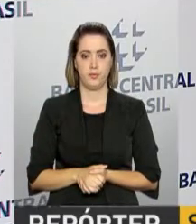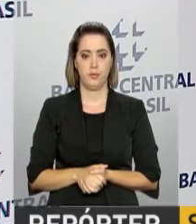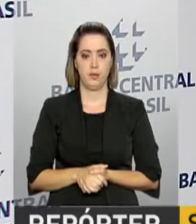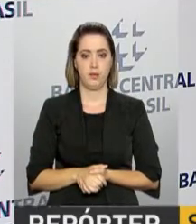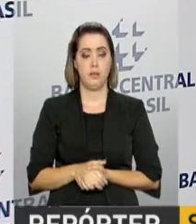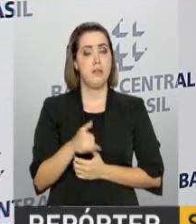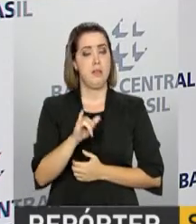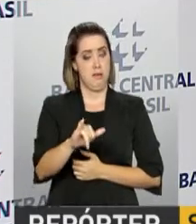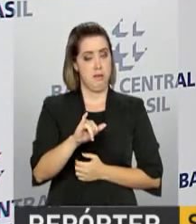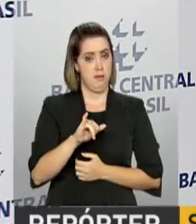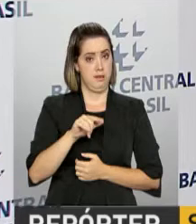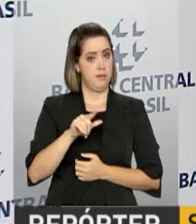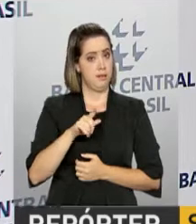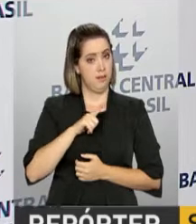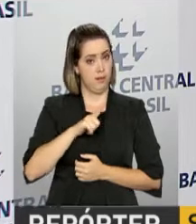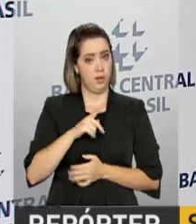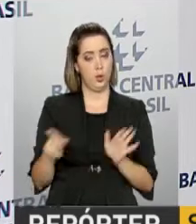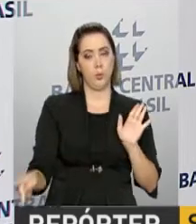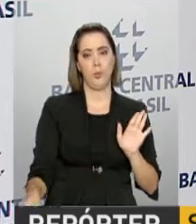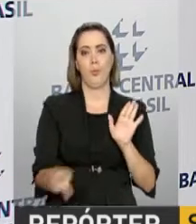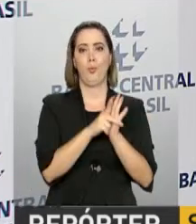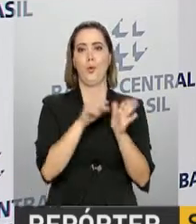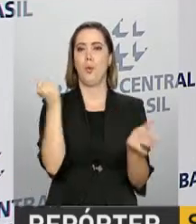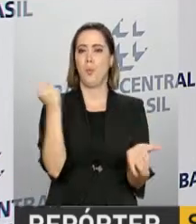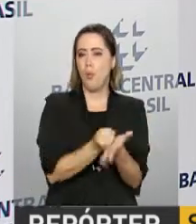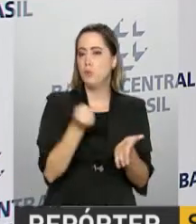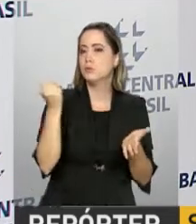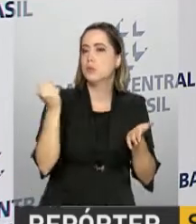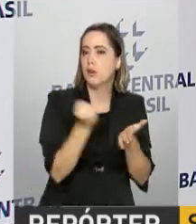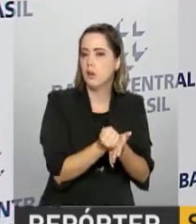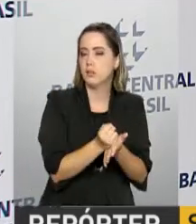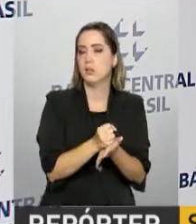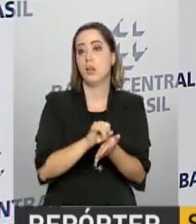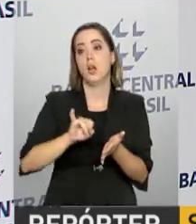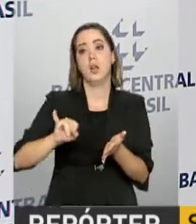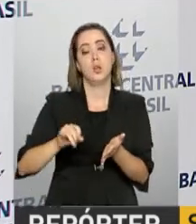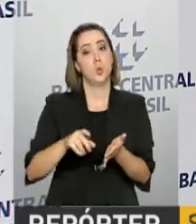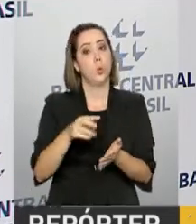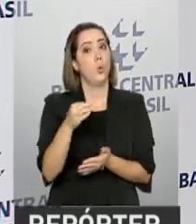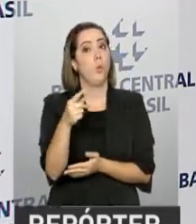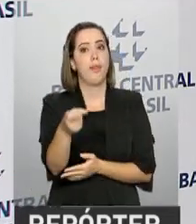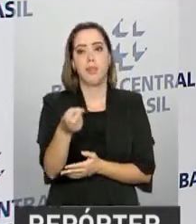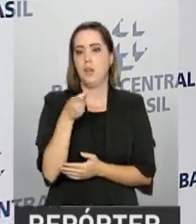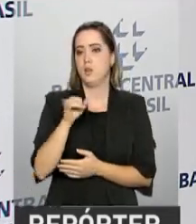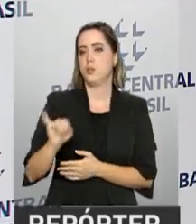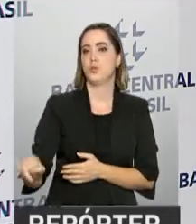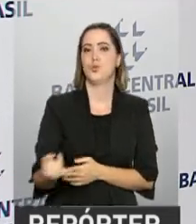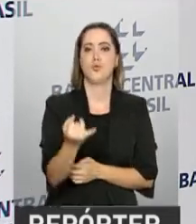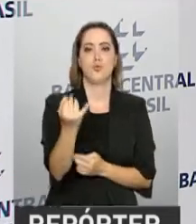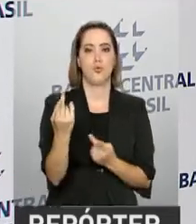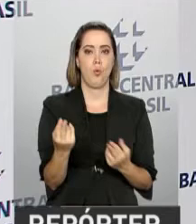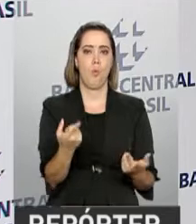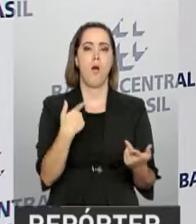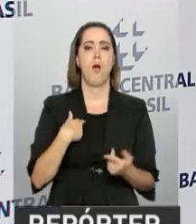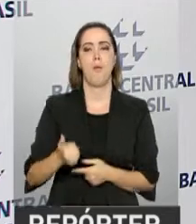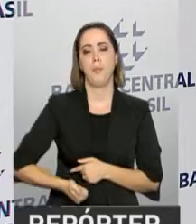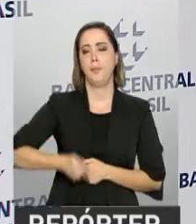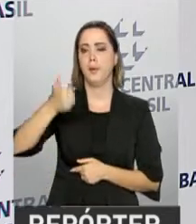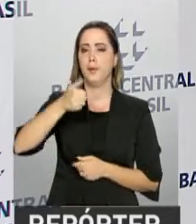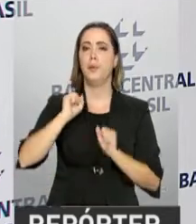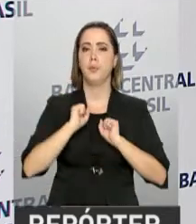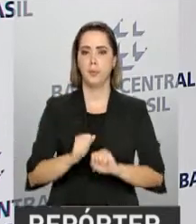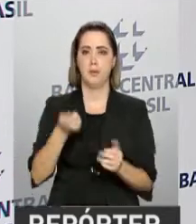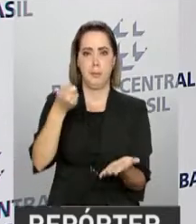próprio contrato prevendo que mesmo em situação de inadimplência não haverá alteração da taxa de juro isso traz uma maior previsibilidade do fluxo